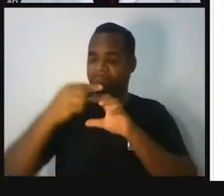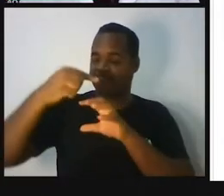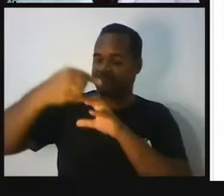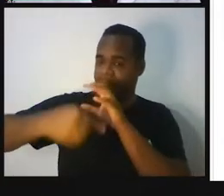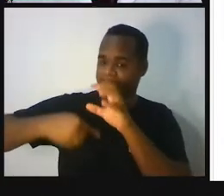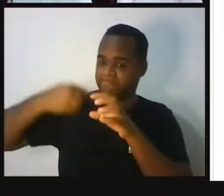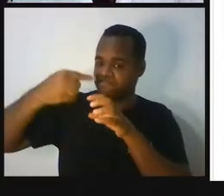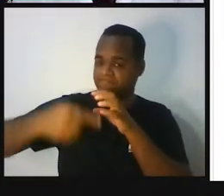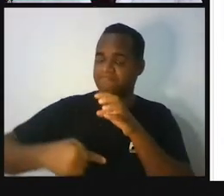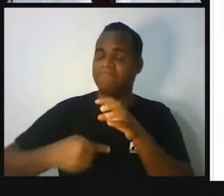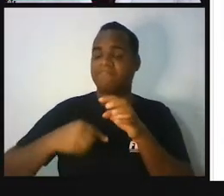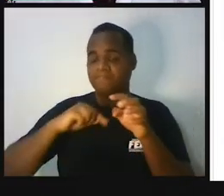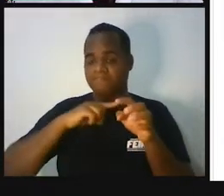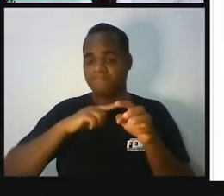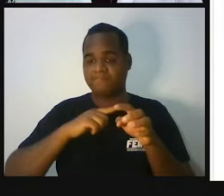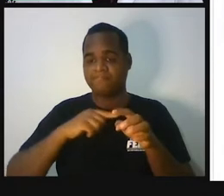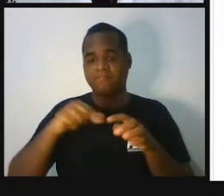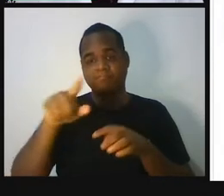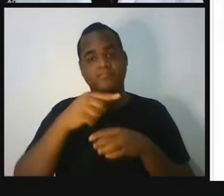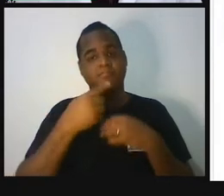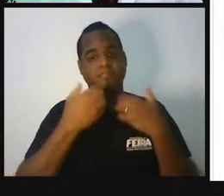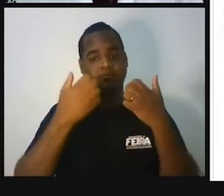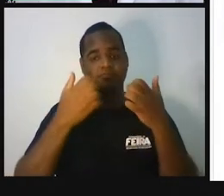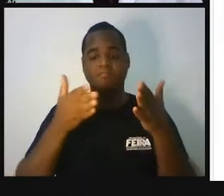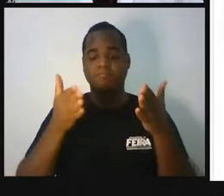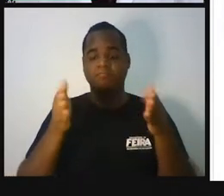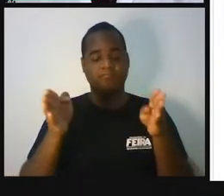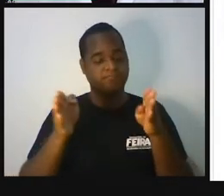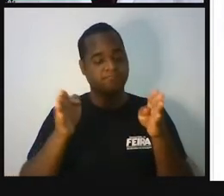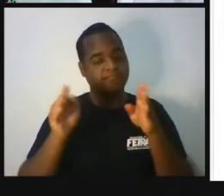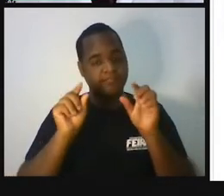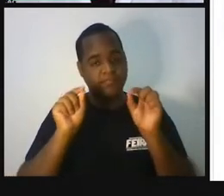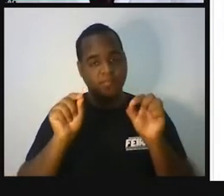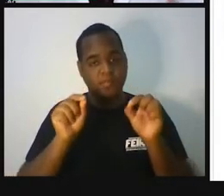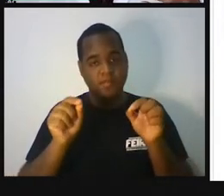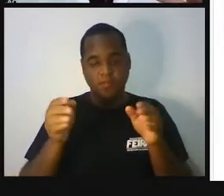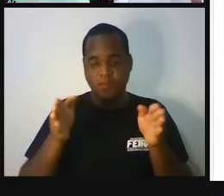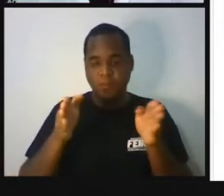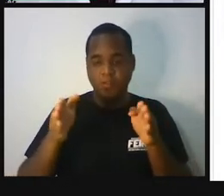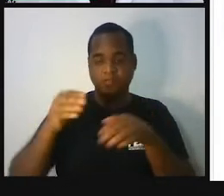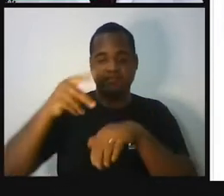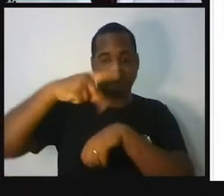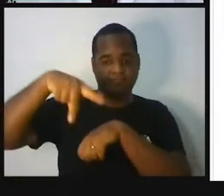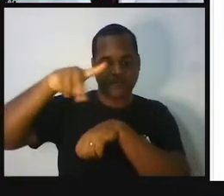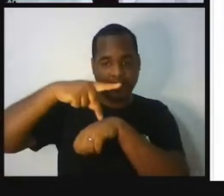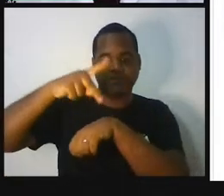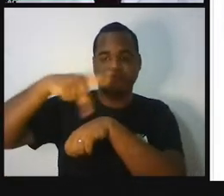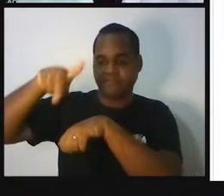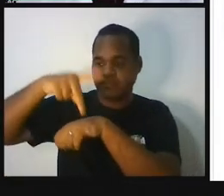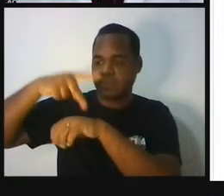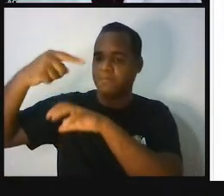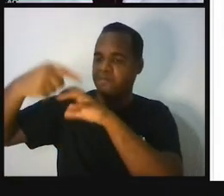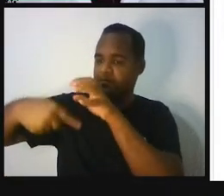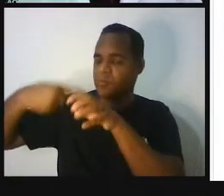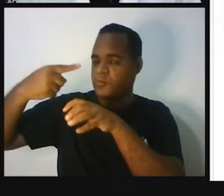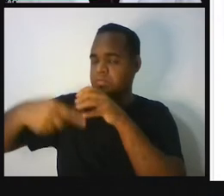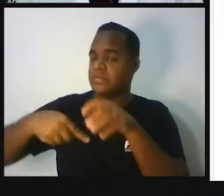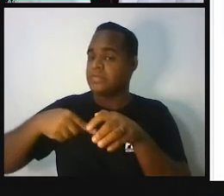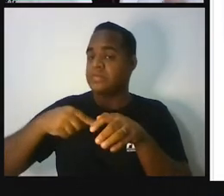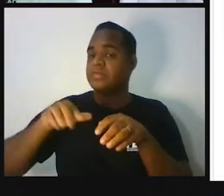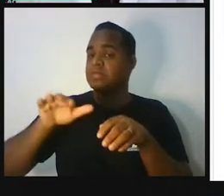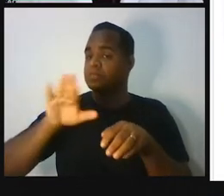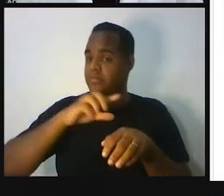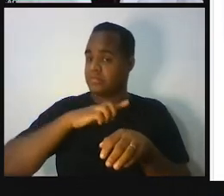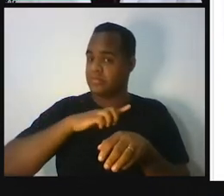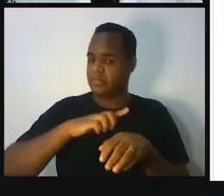né estamos uma fase onde os países do mundo estão engajadas